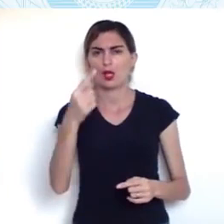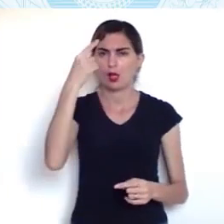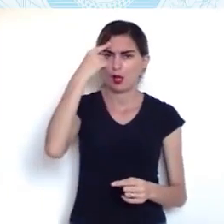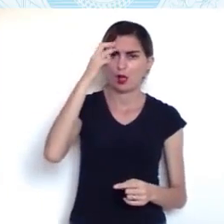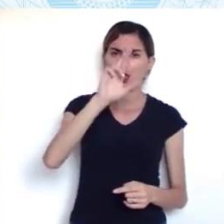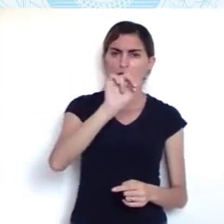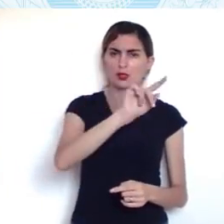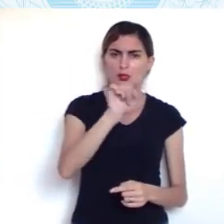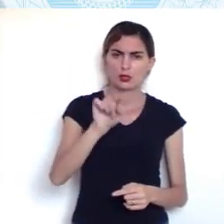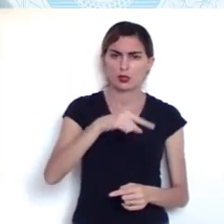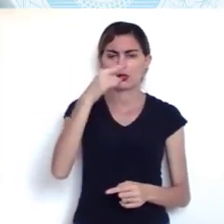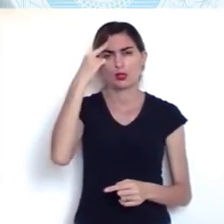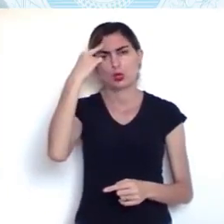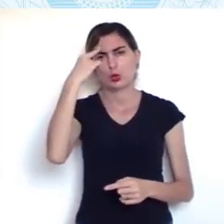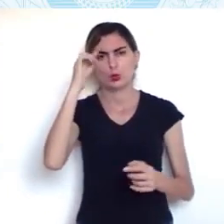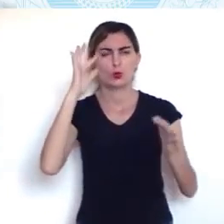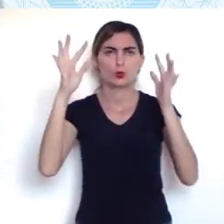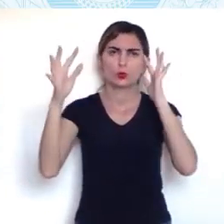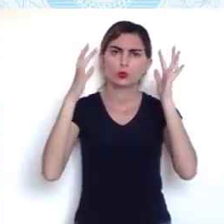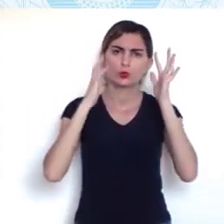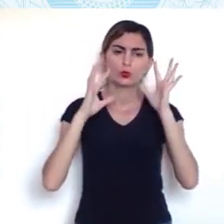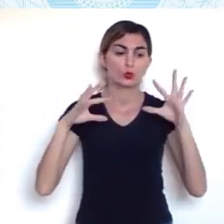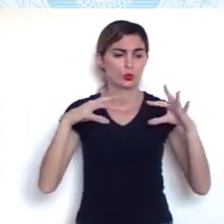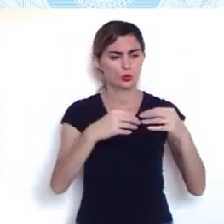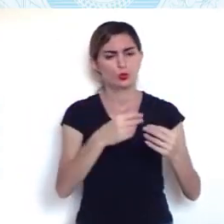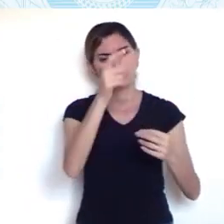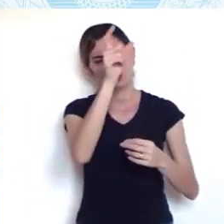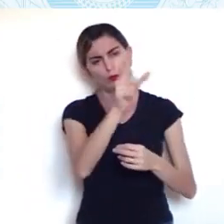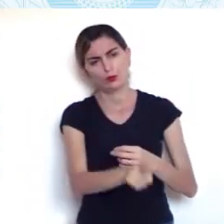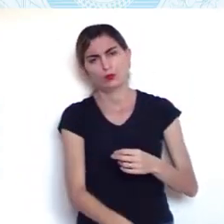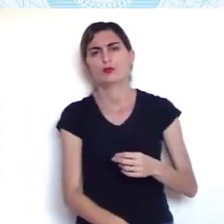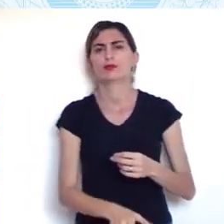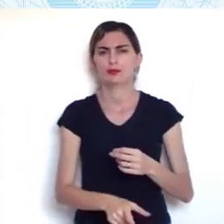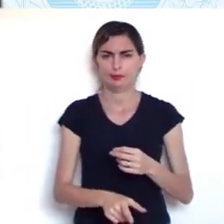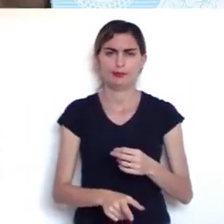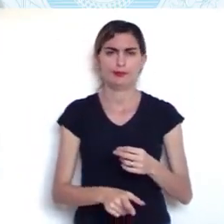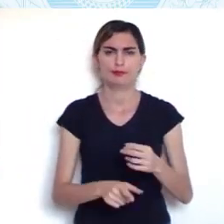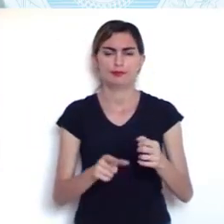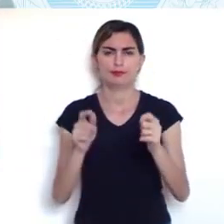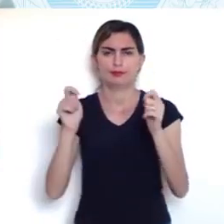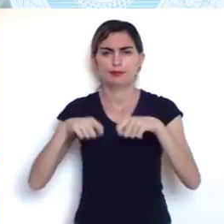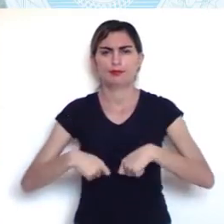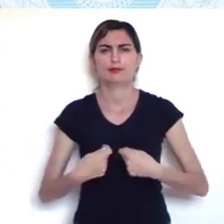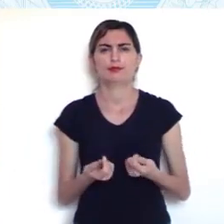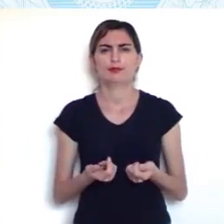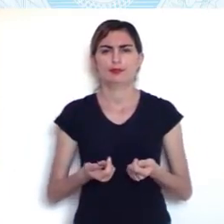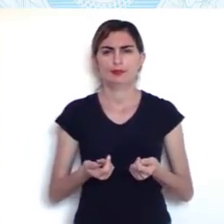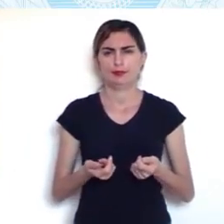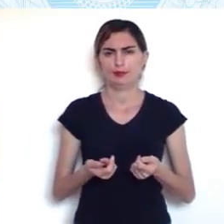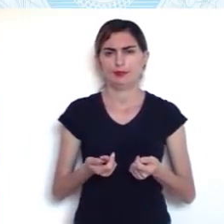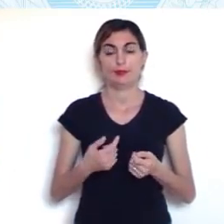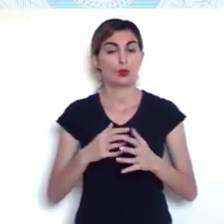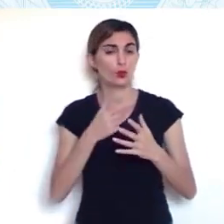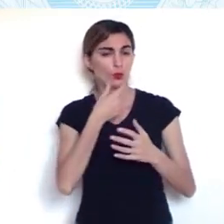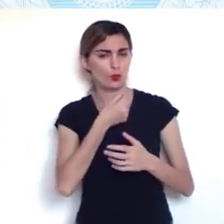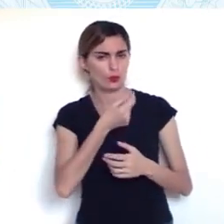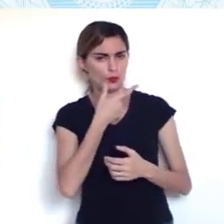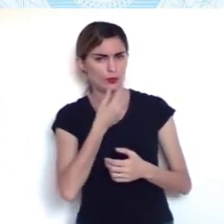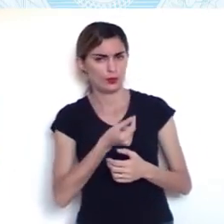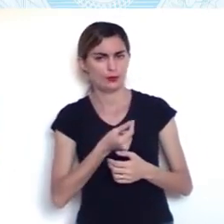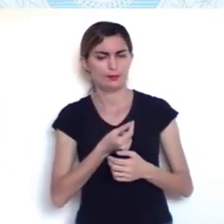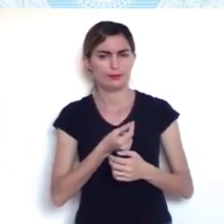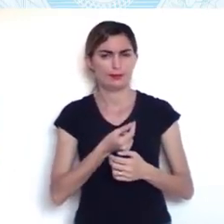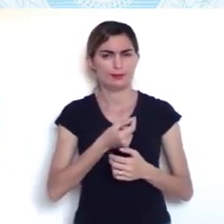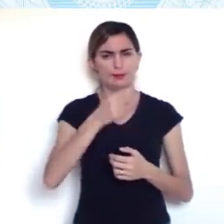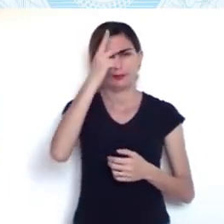de razão. Era autor de grandes realizações. Então, o